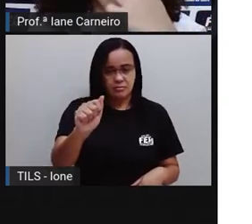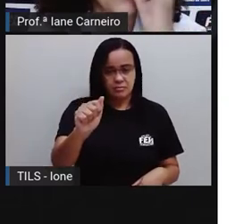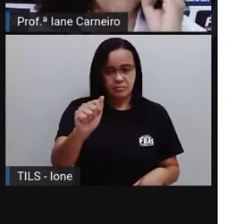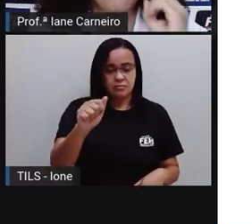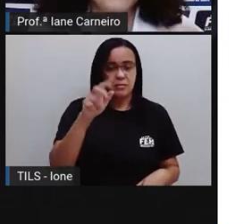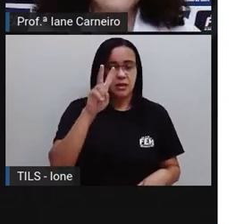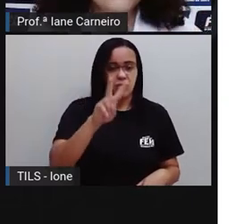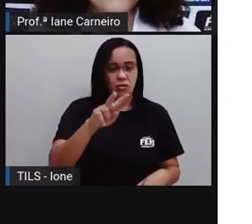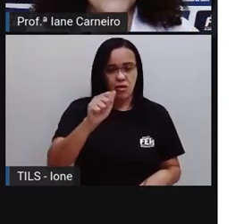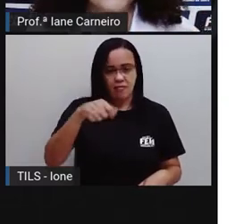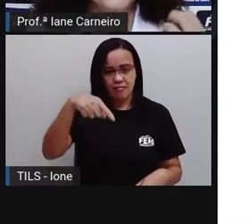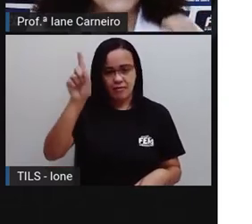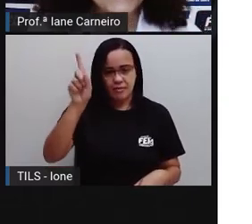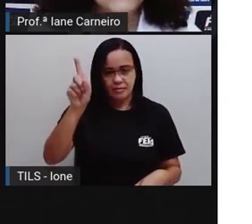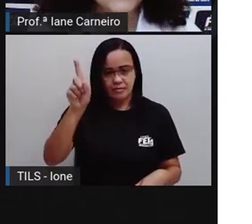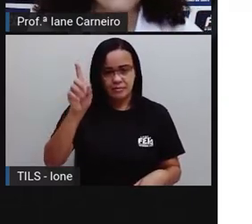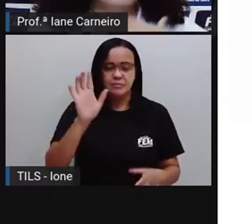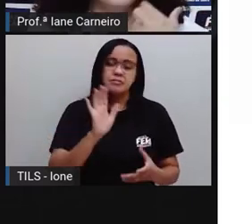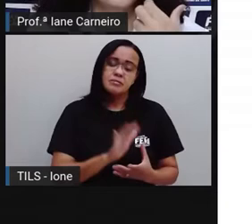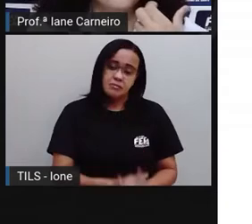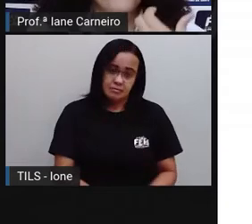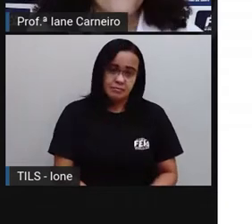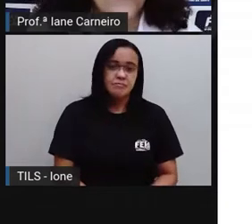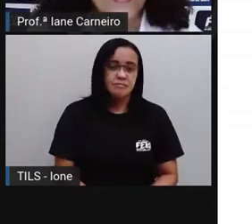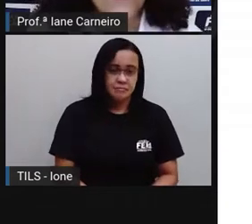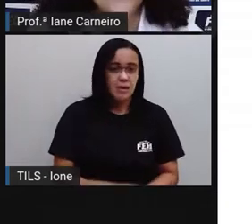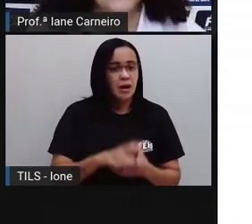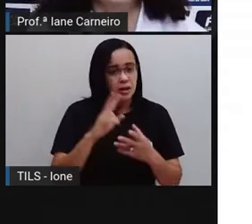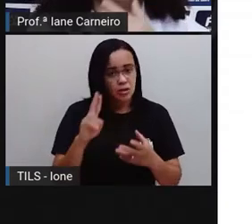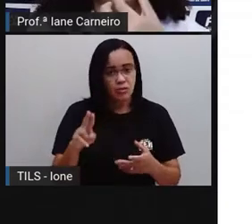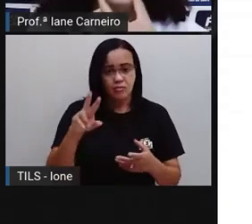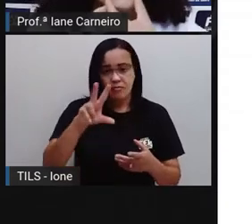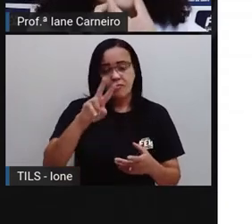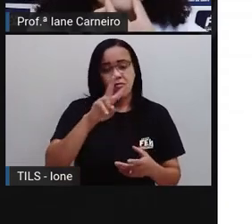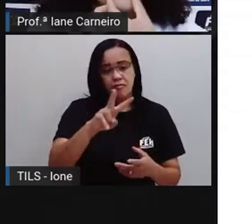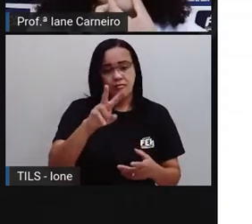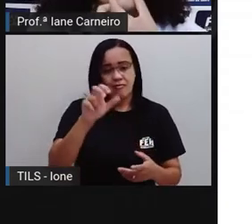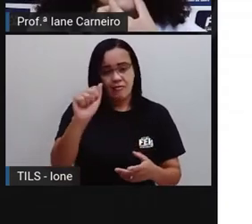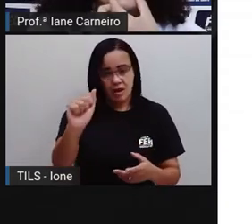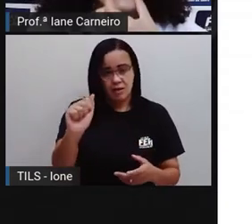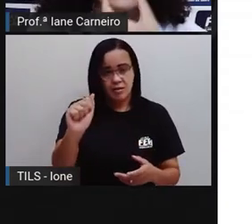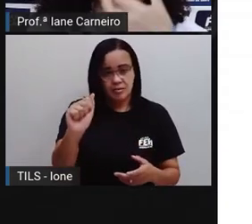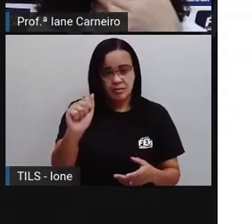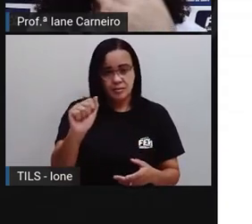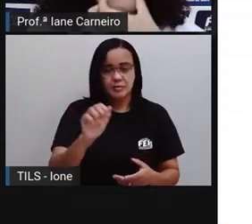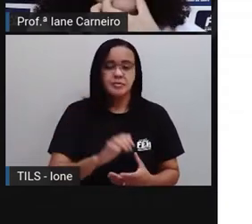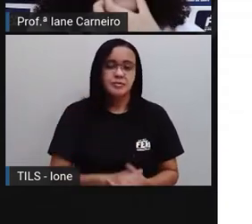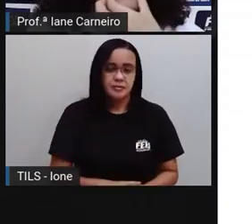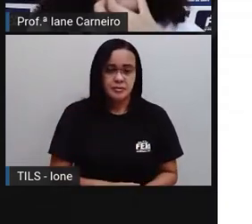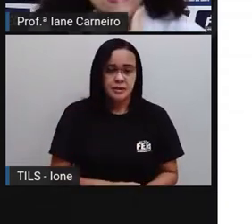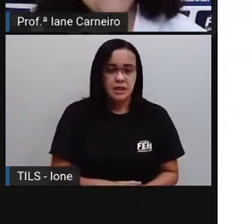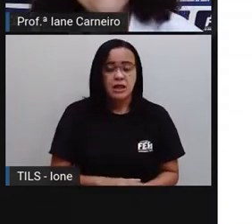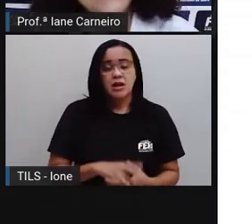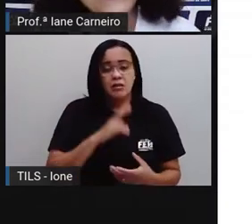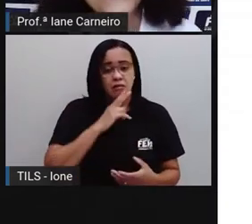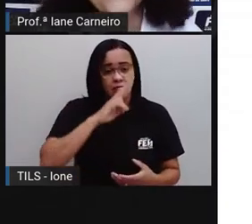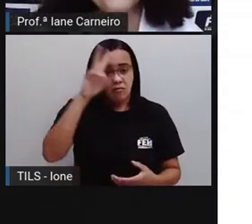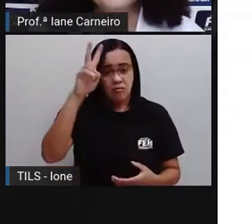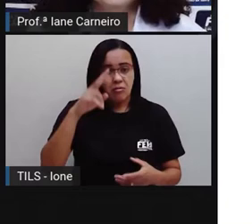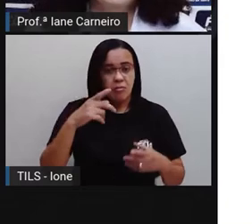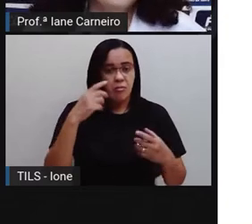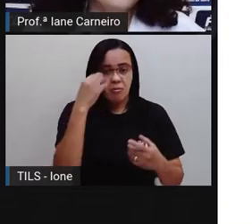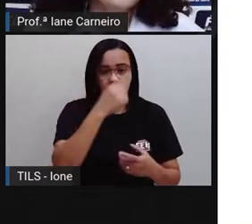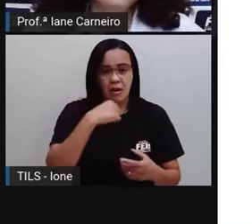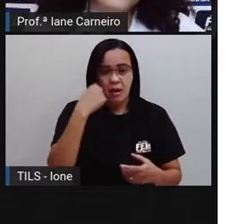a gente meio que prendi o o dente nela Vá a gente faz uma força aqui da do dente com o lábio